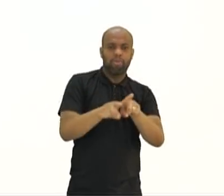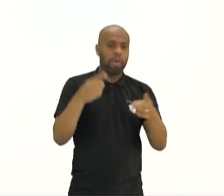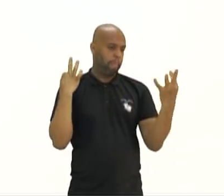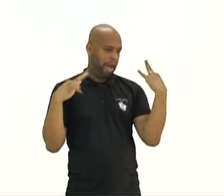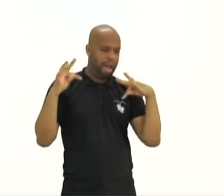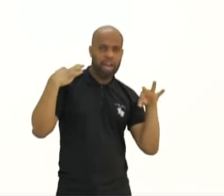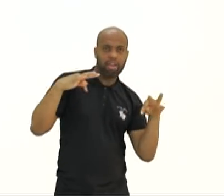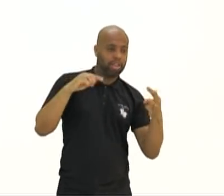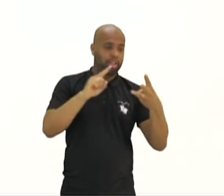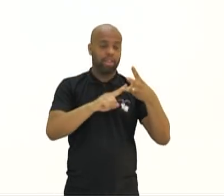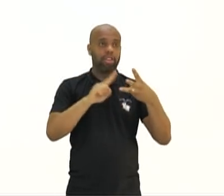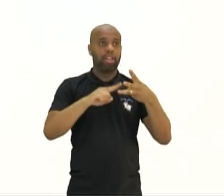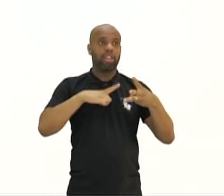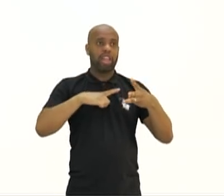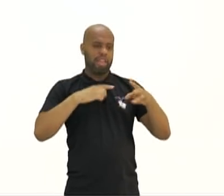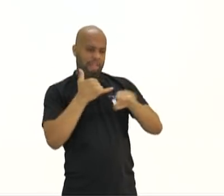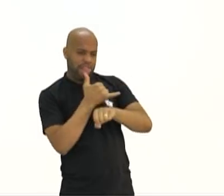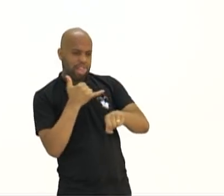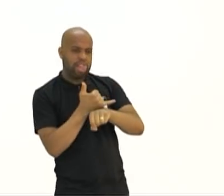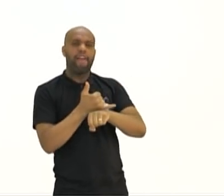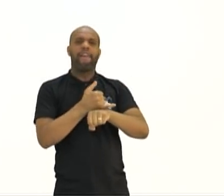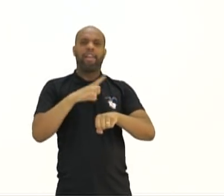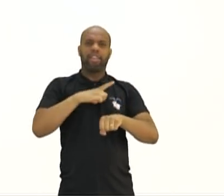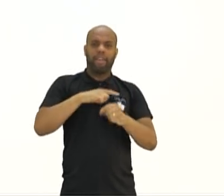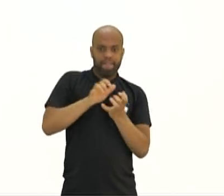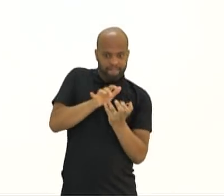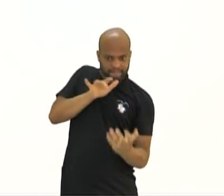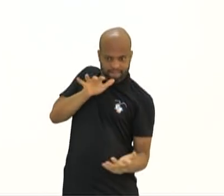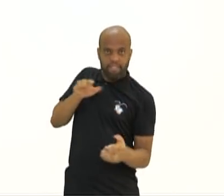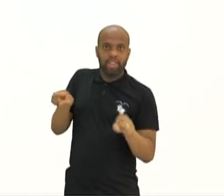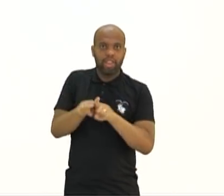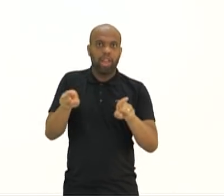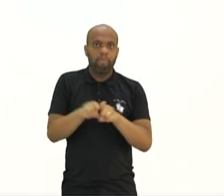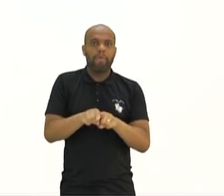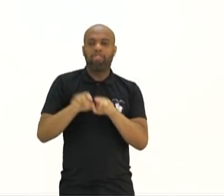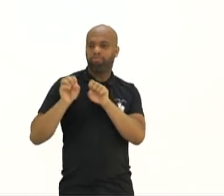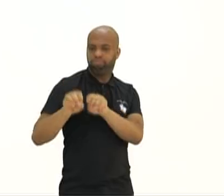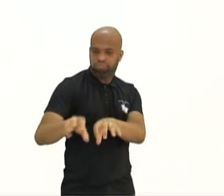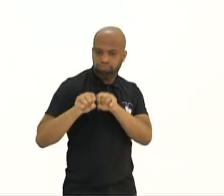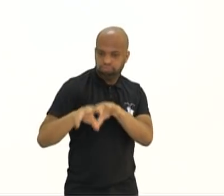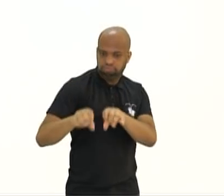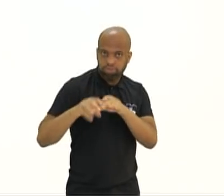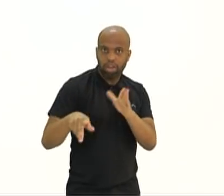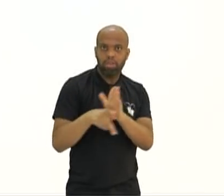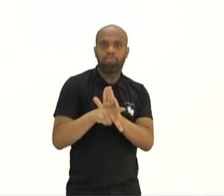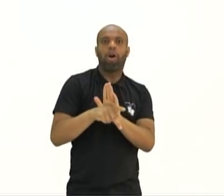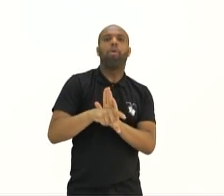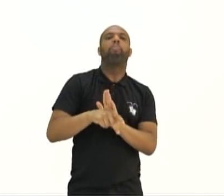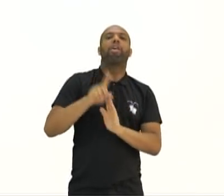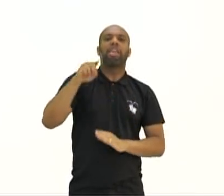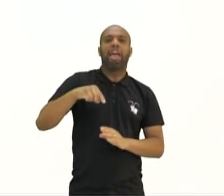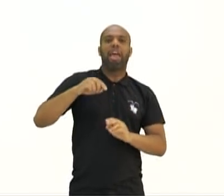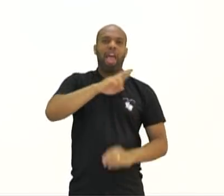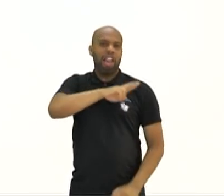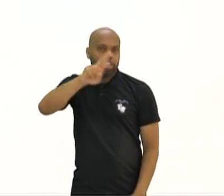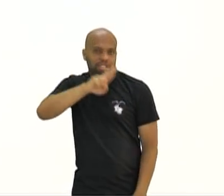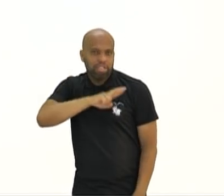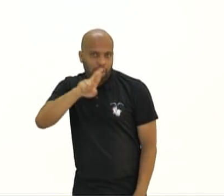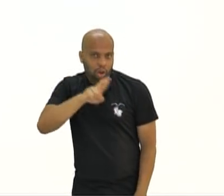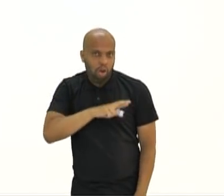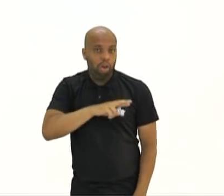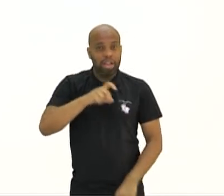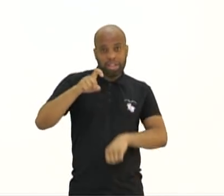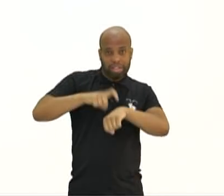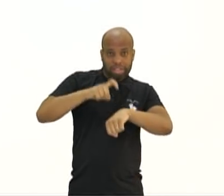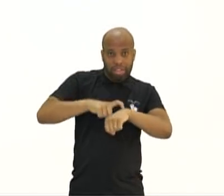Ou C. Metais preciosos e a catequização. Vocês vão ter um tempinho aí para pensar e eu